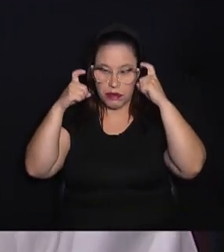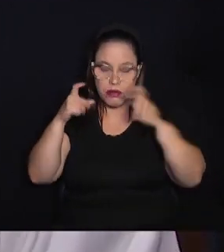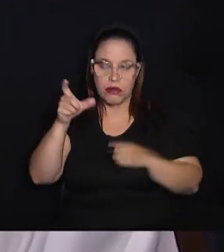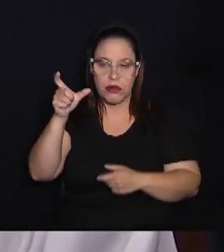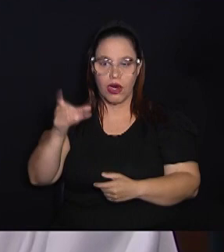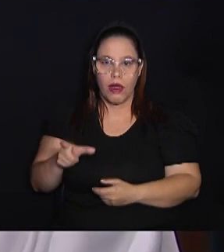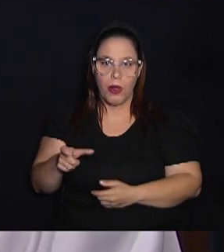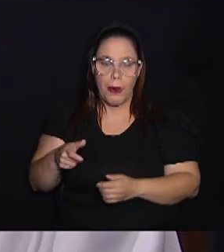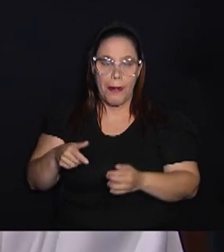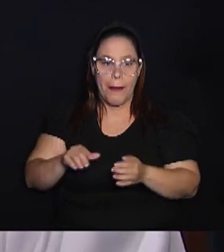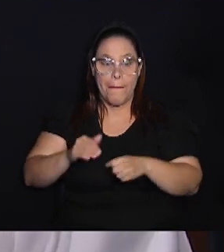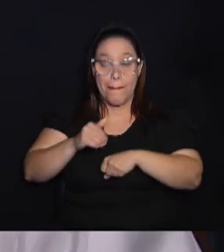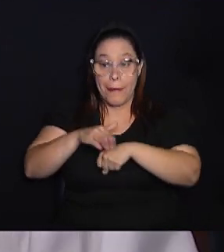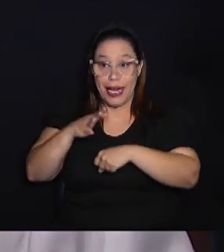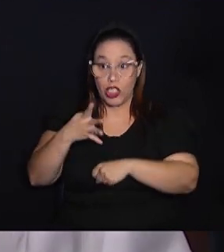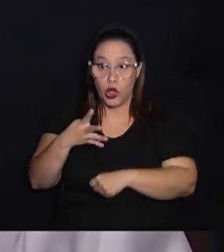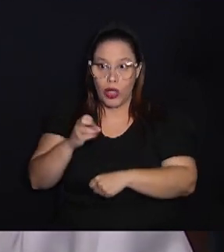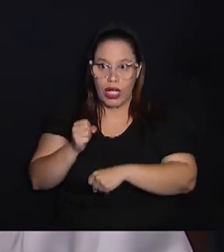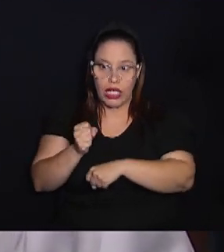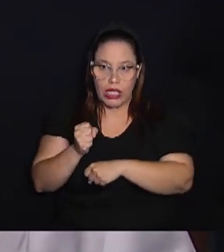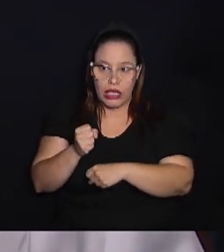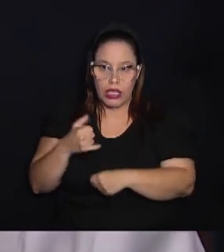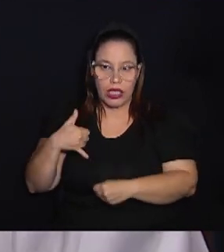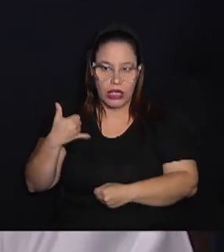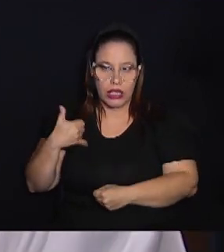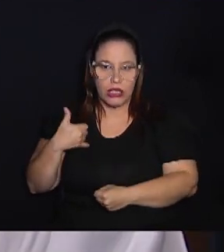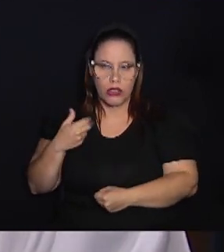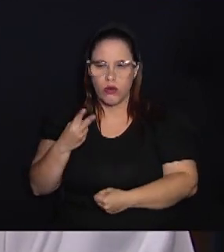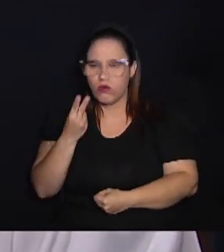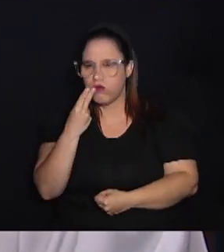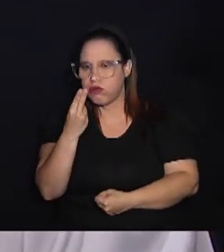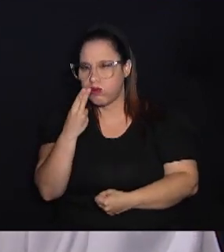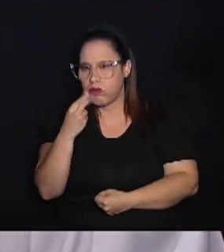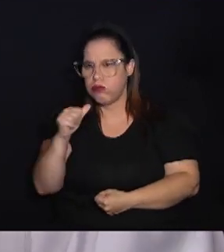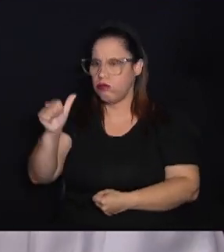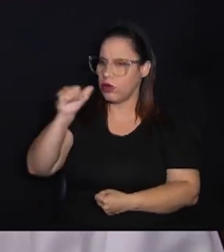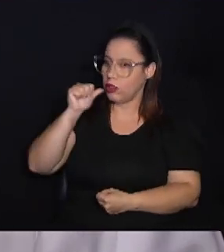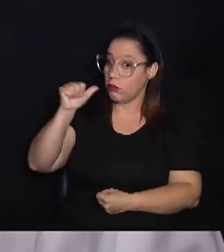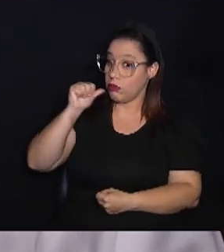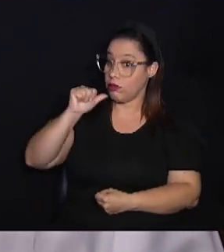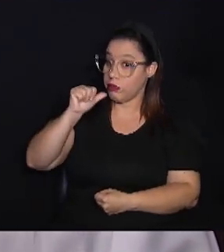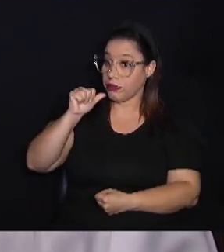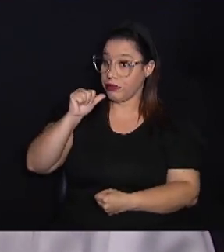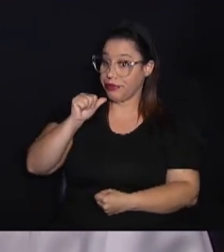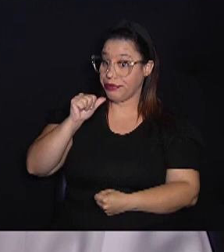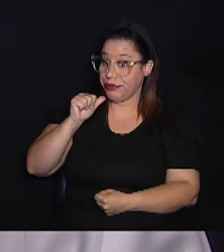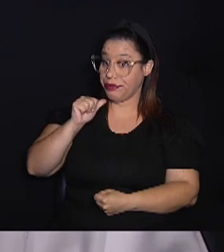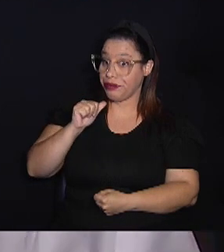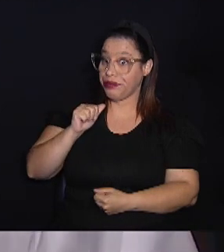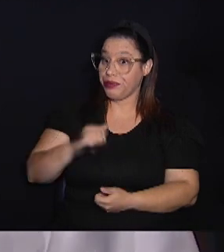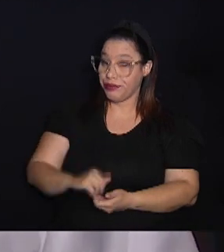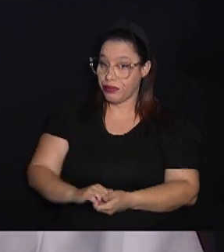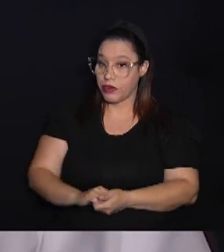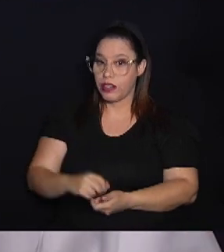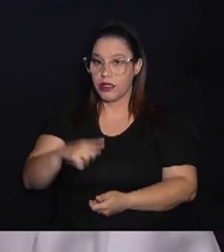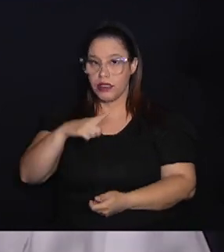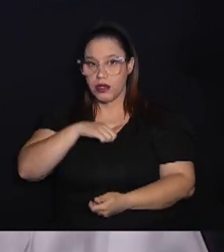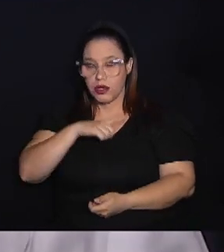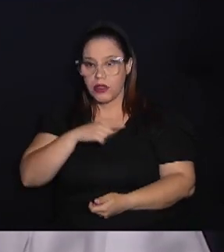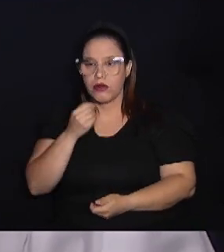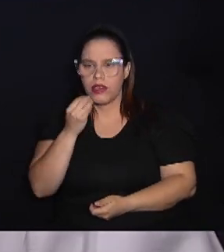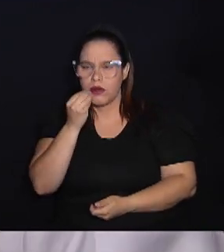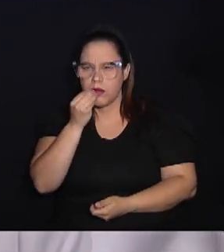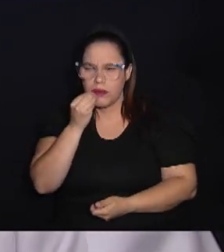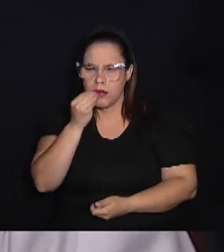tem mais de 40 anos, se fuma ou bebe, se nós tivermos uma ferida na boca que